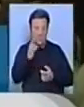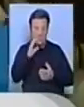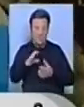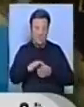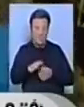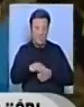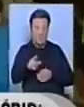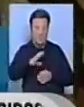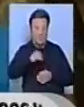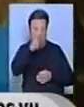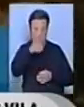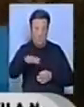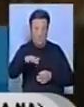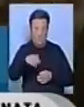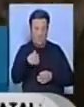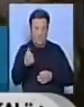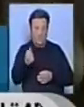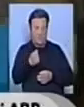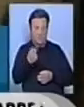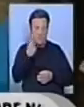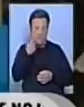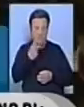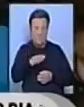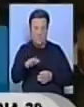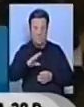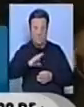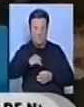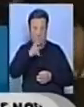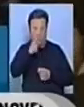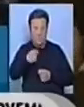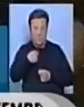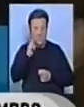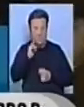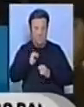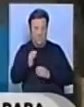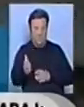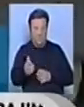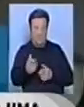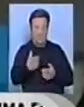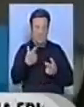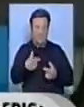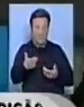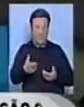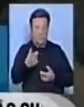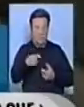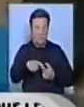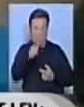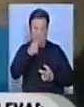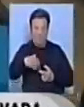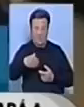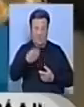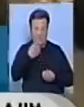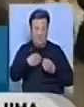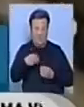com o mundo rural, trazer uma nova vida ao mundo rural, que é isso que nos importa. Temos hoje o magusto, temos ao